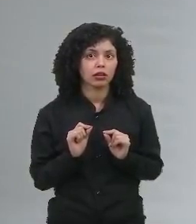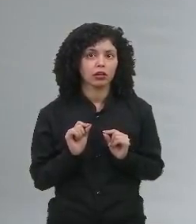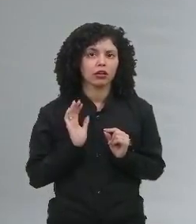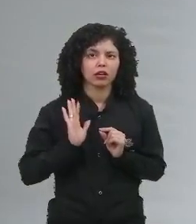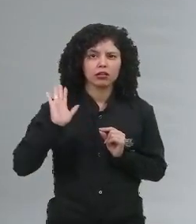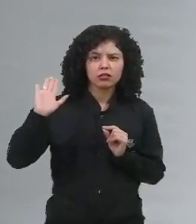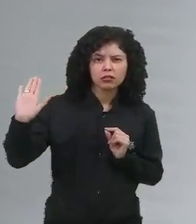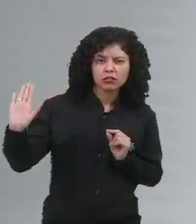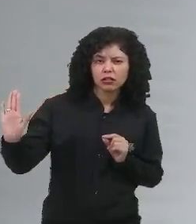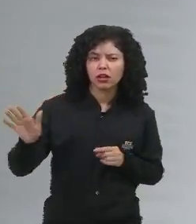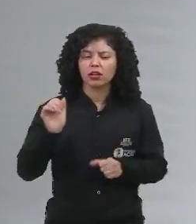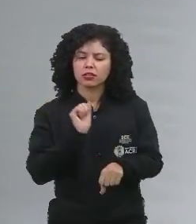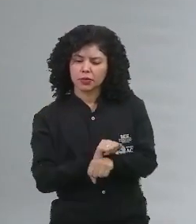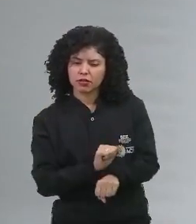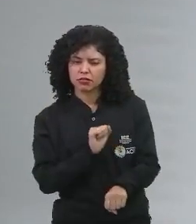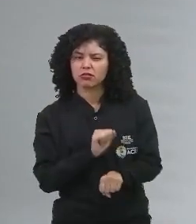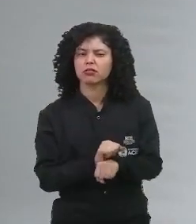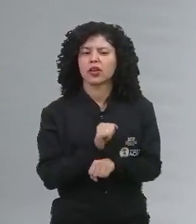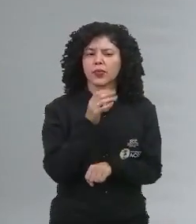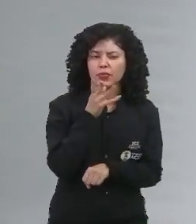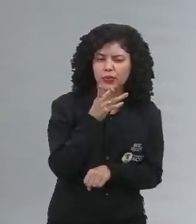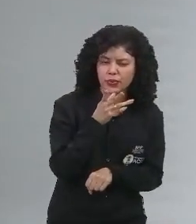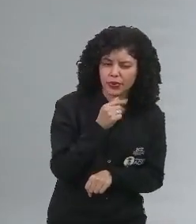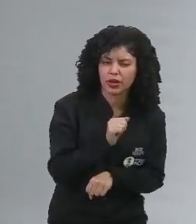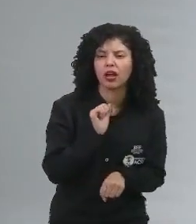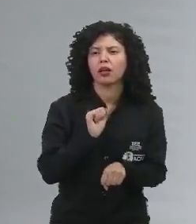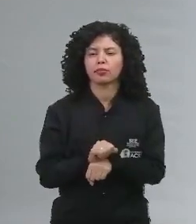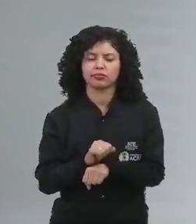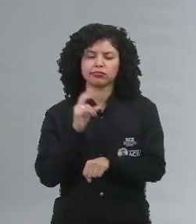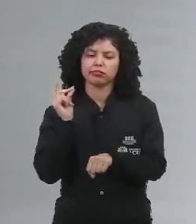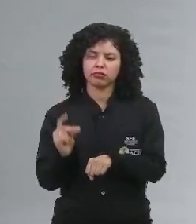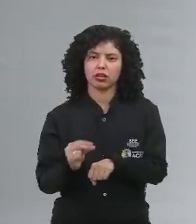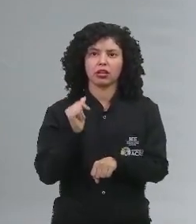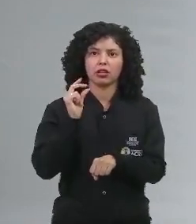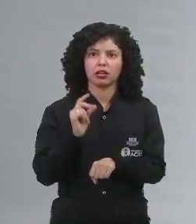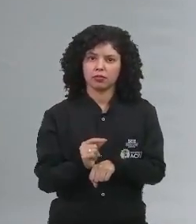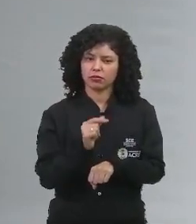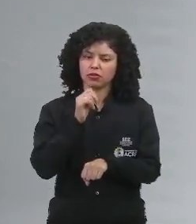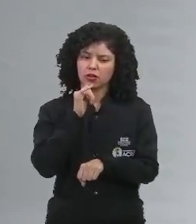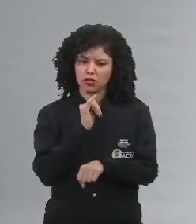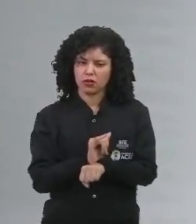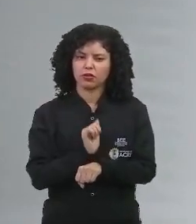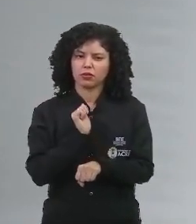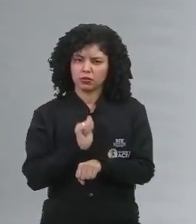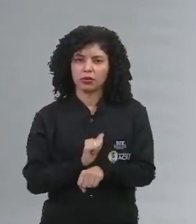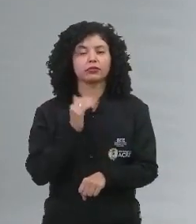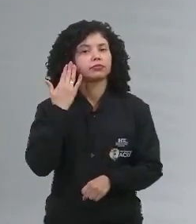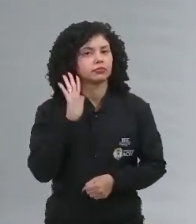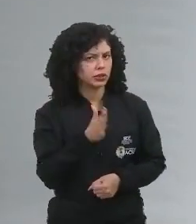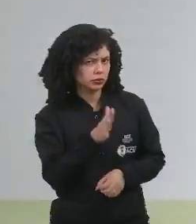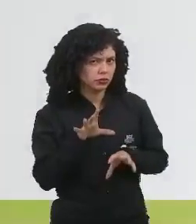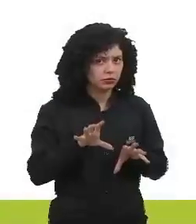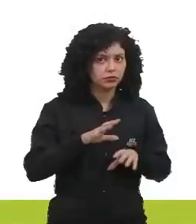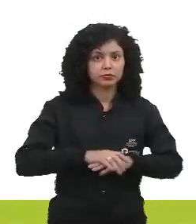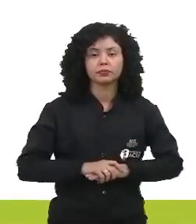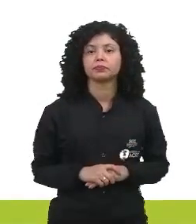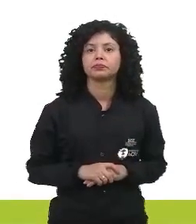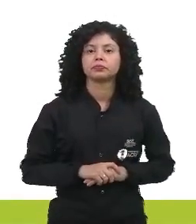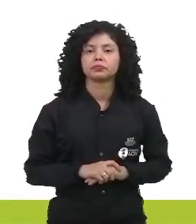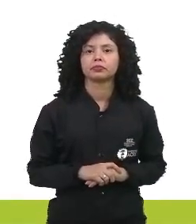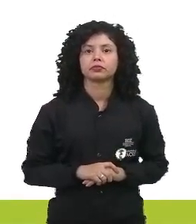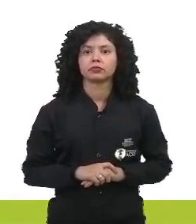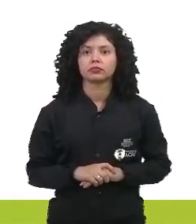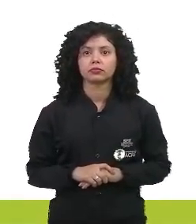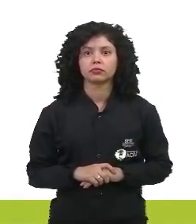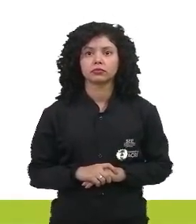pessoa em banho-maria, esperando, e a pessoa está lá te esperando e você só enrolando para atendê-la, seria mais ou menos isso.